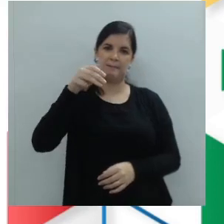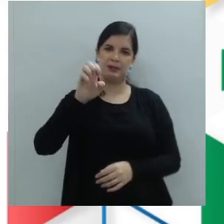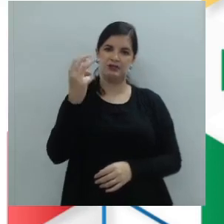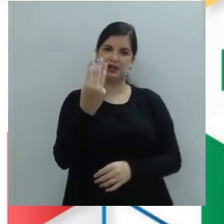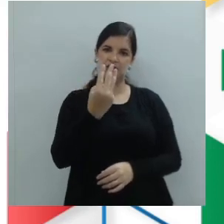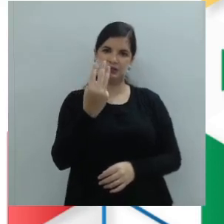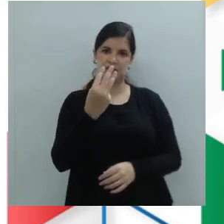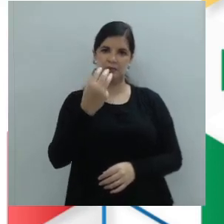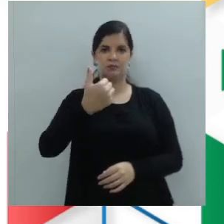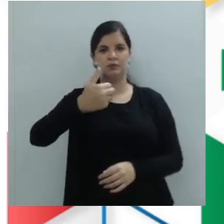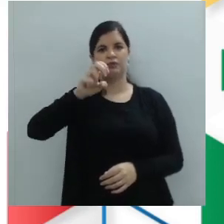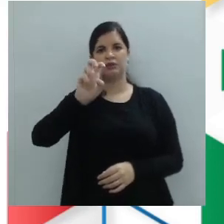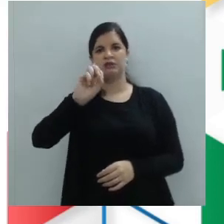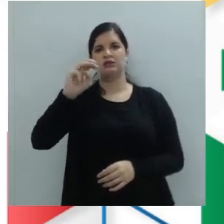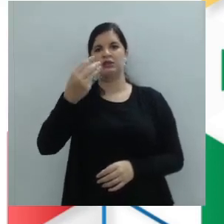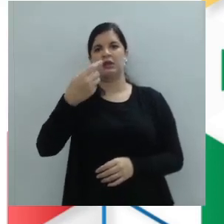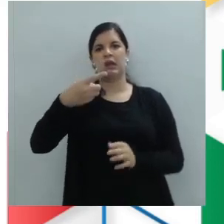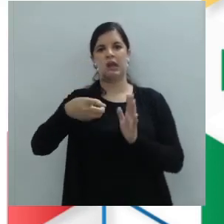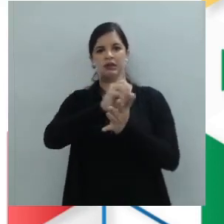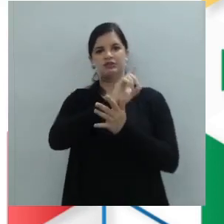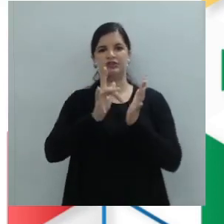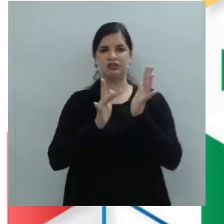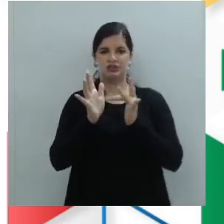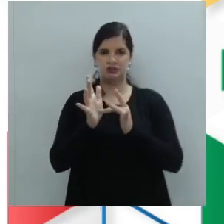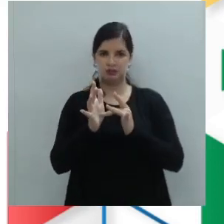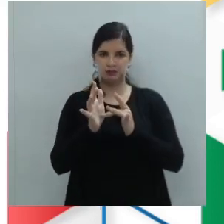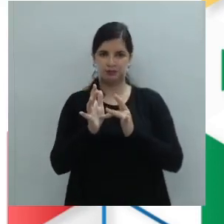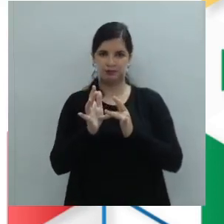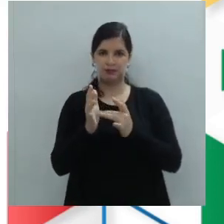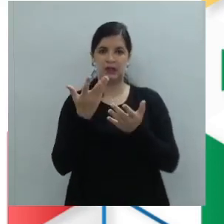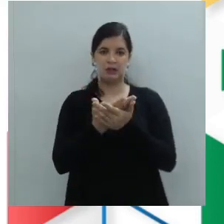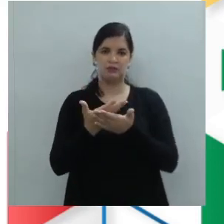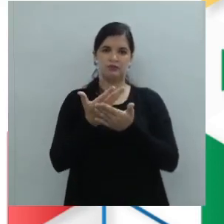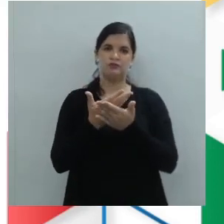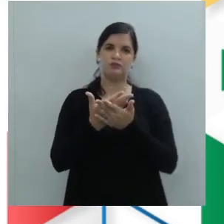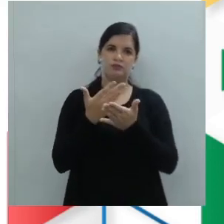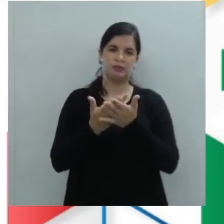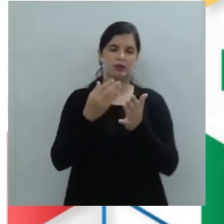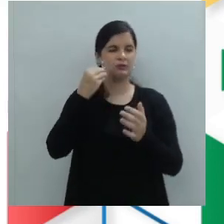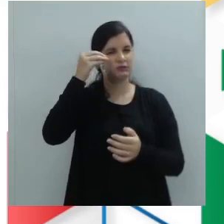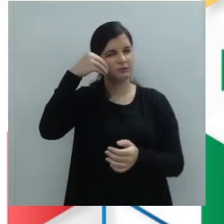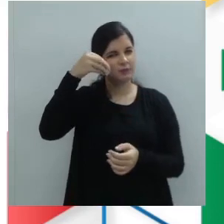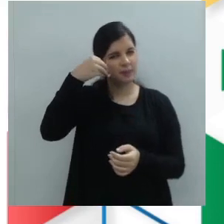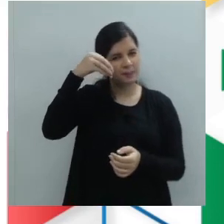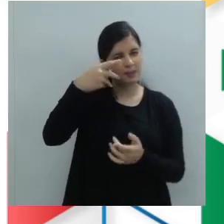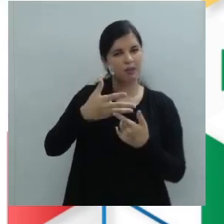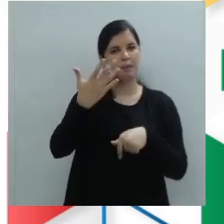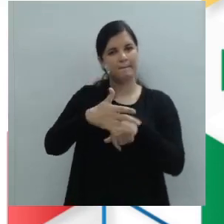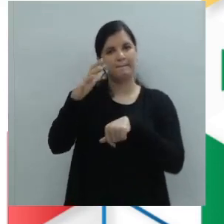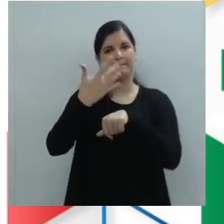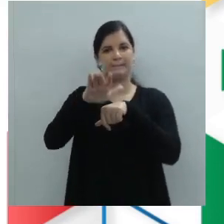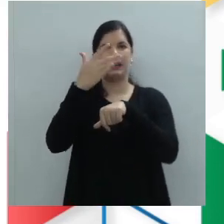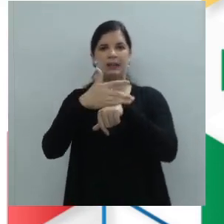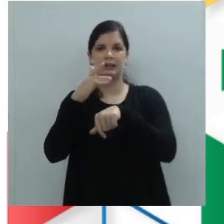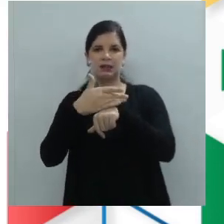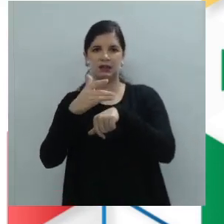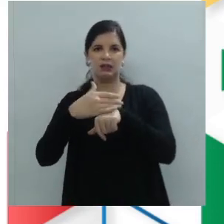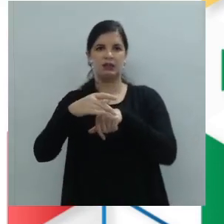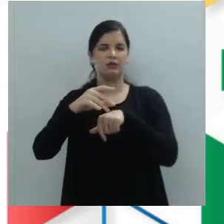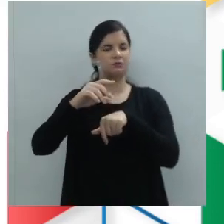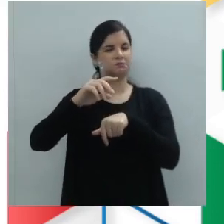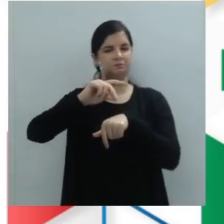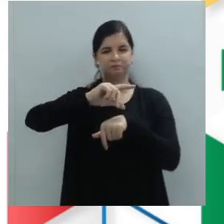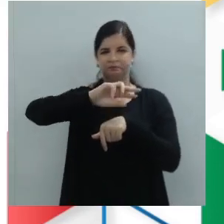1503 a.C., e que se destinava a estudar, experimentar e praticar os mais